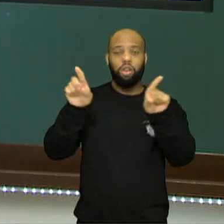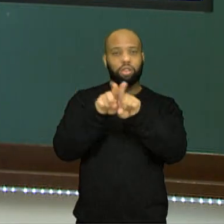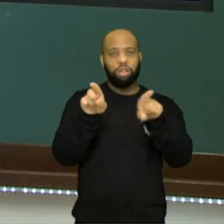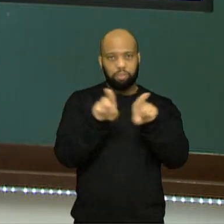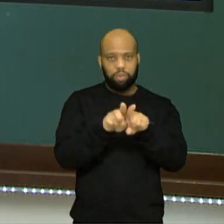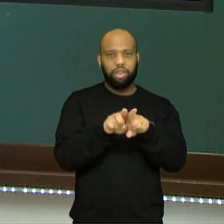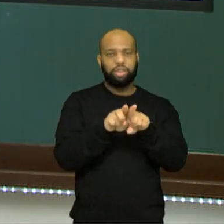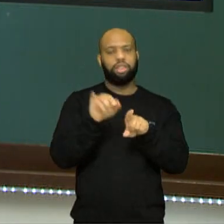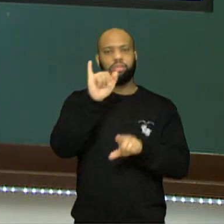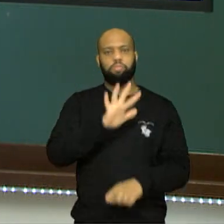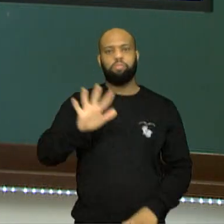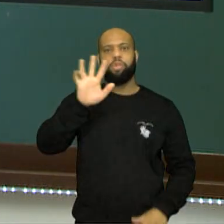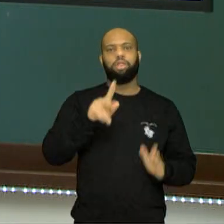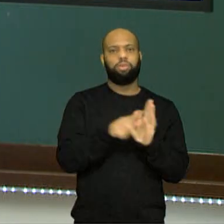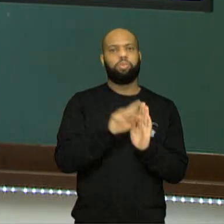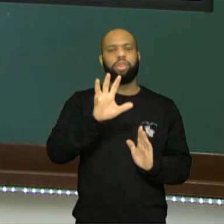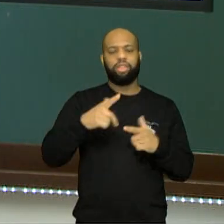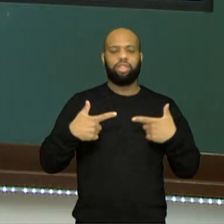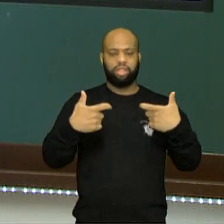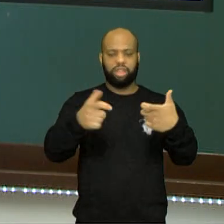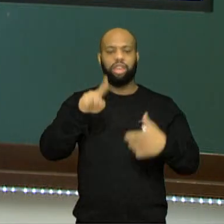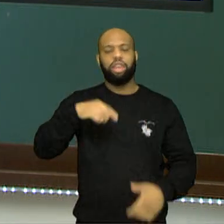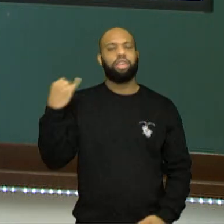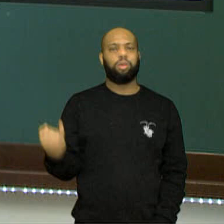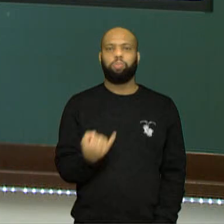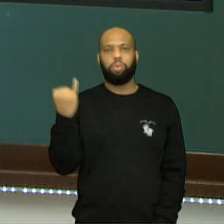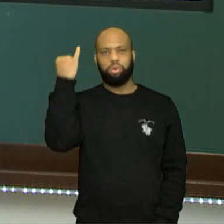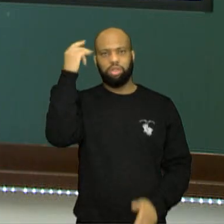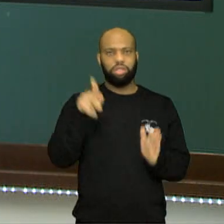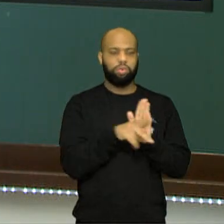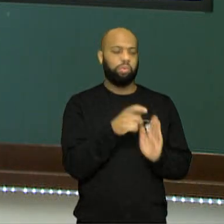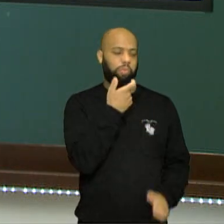também desta guerra. Vai ser uma batalha muito importante para os ingleses.